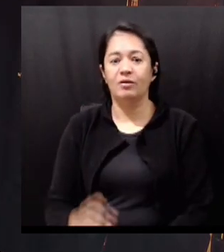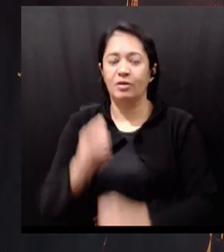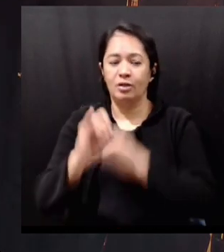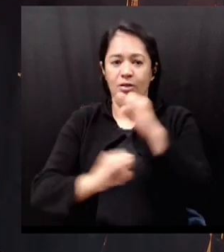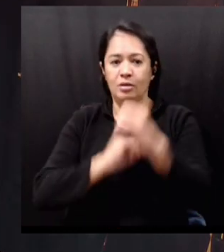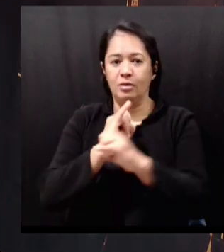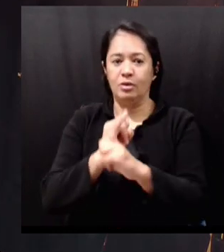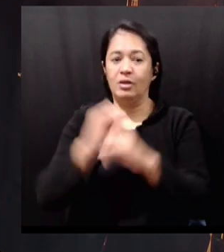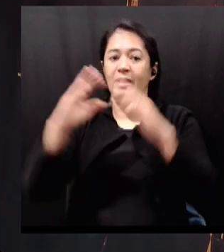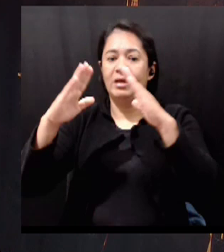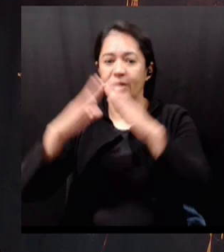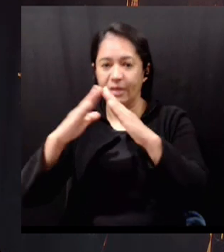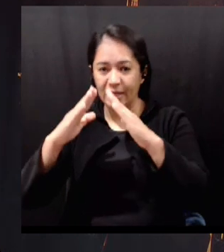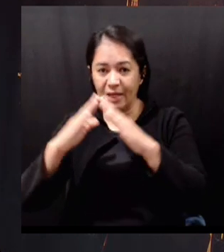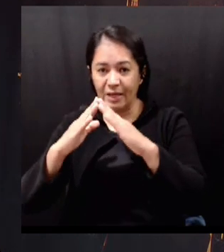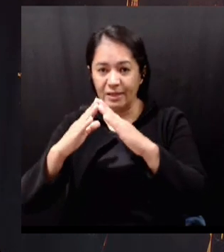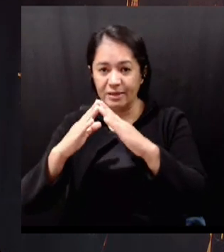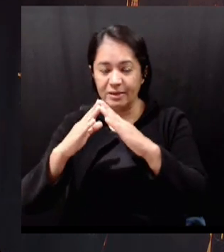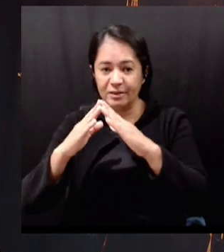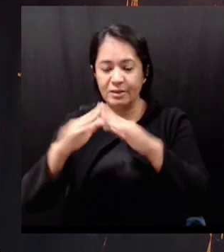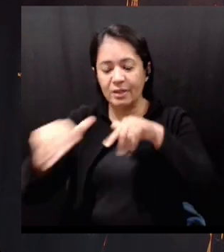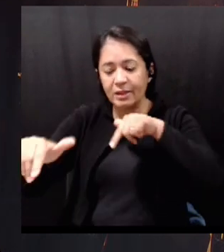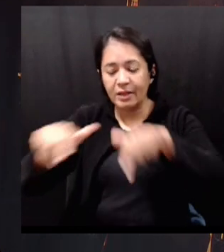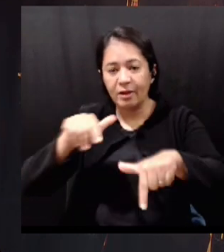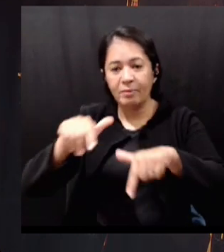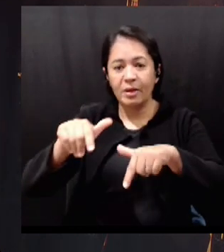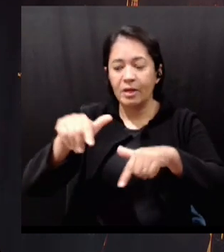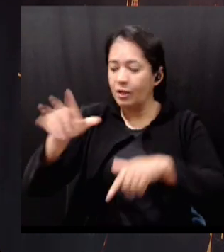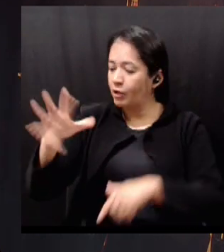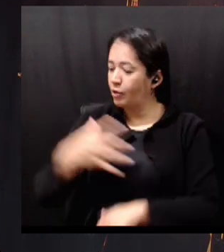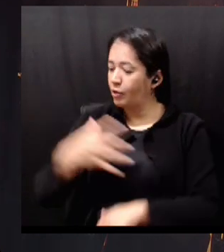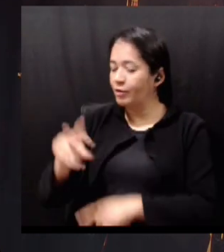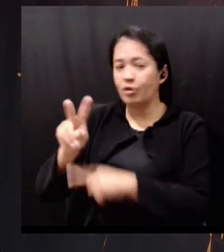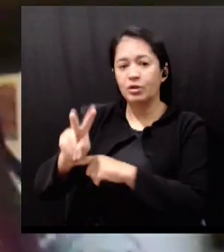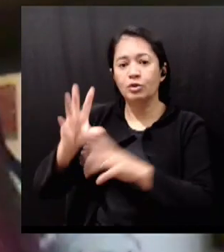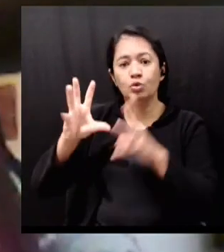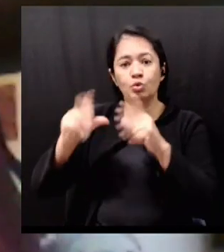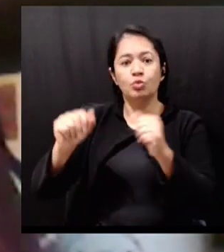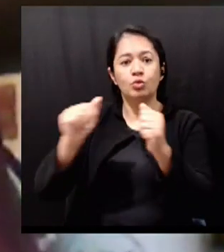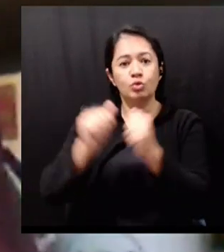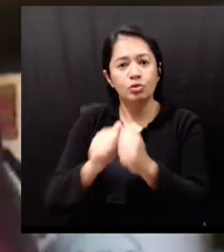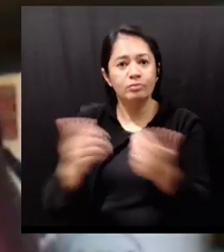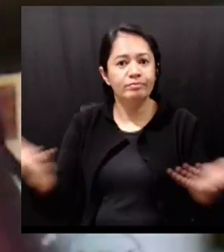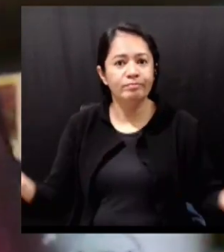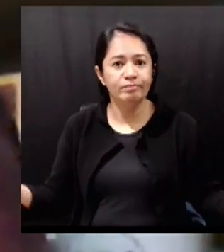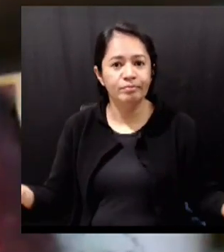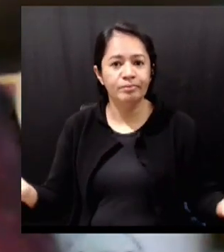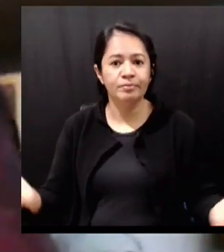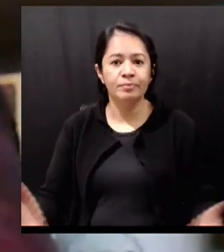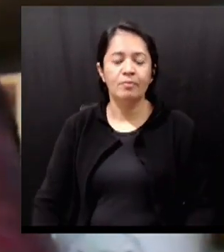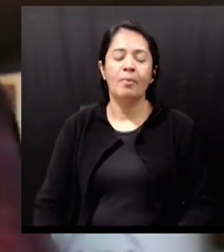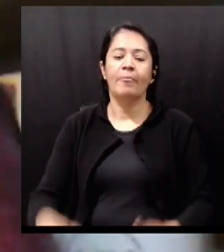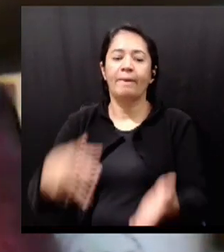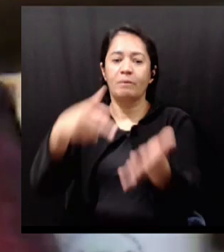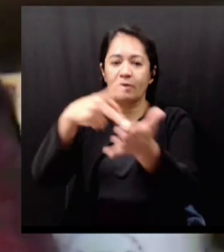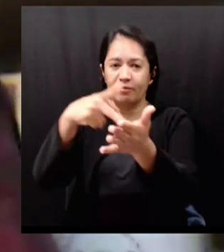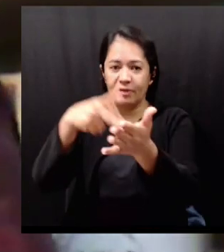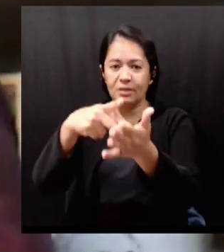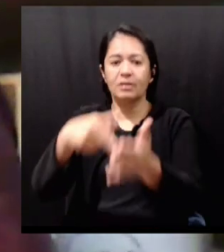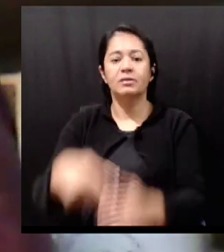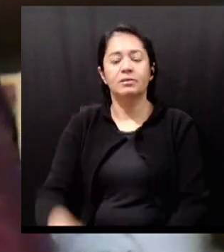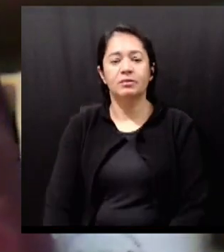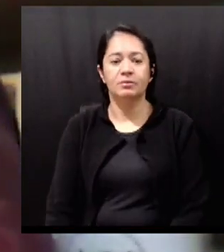você está trabalhando, cuidando do filho, é tudo de uma vez só. É verdade, tudo de uma vez só. E aí